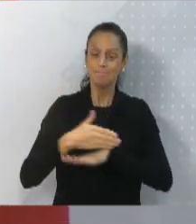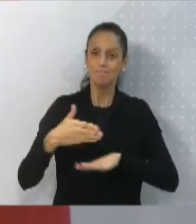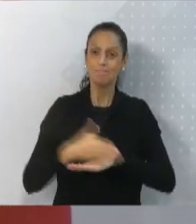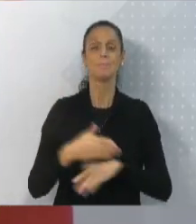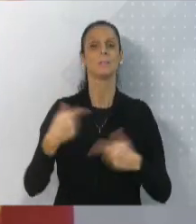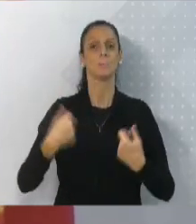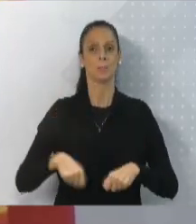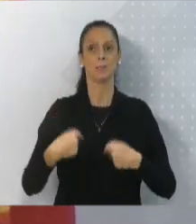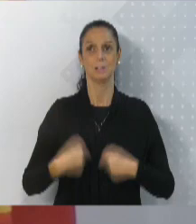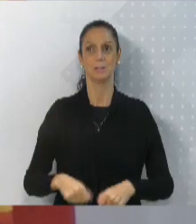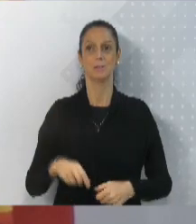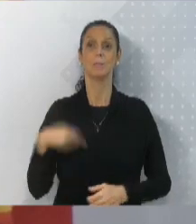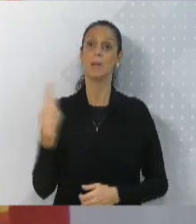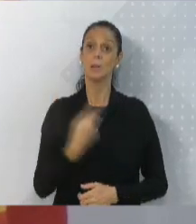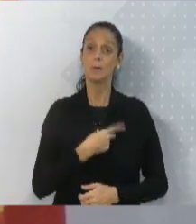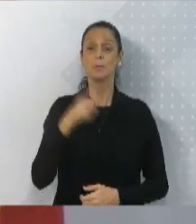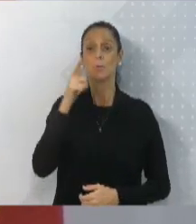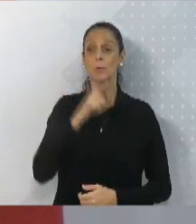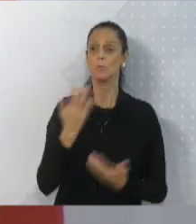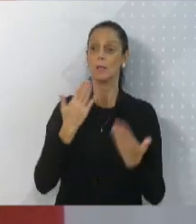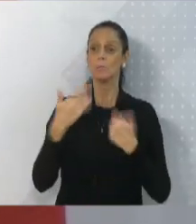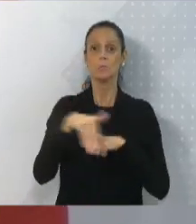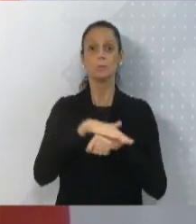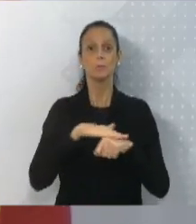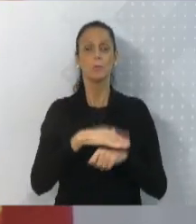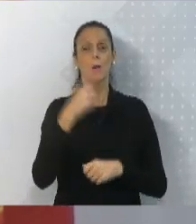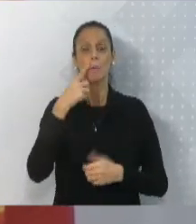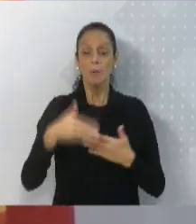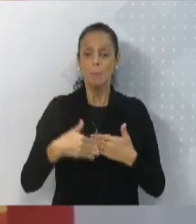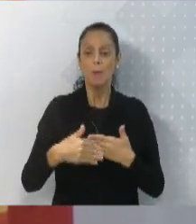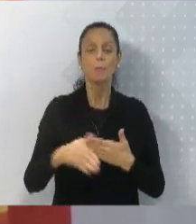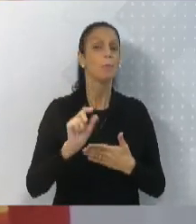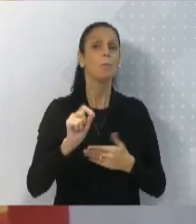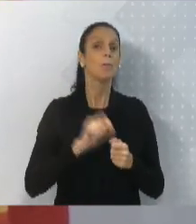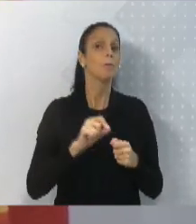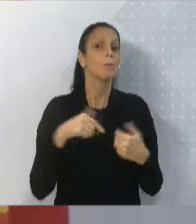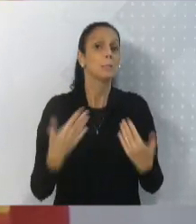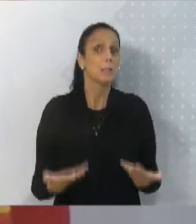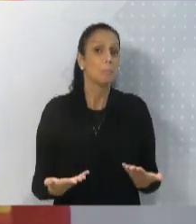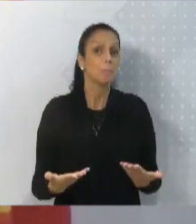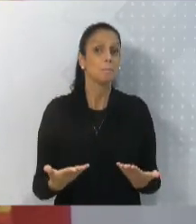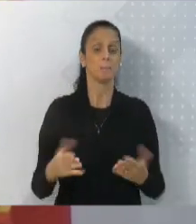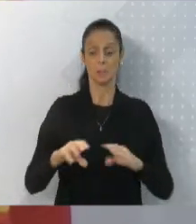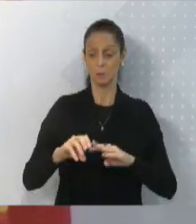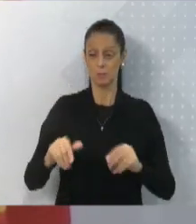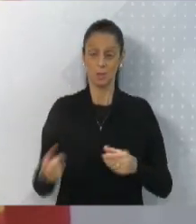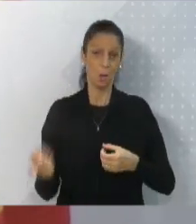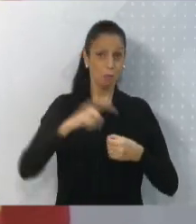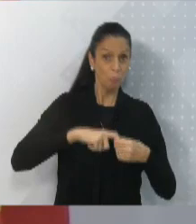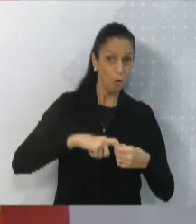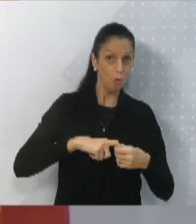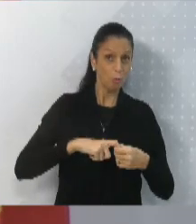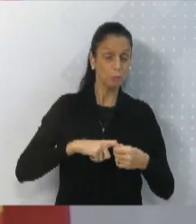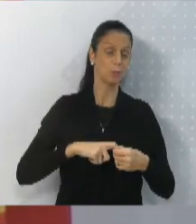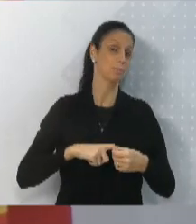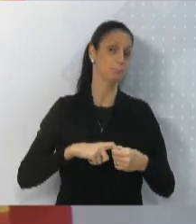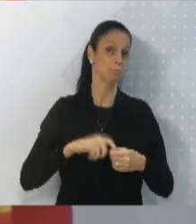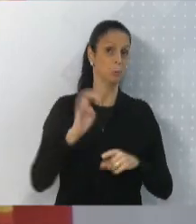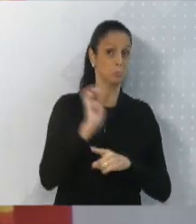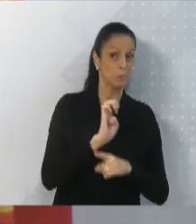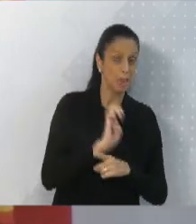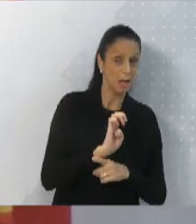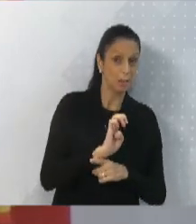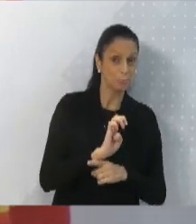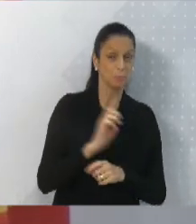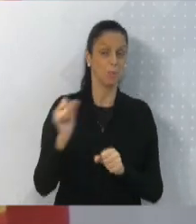os vereadores aqui para a gente poder conversar e ver quais serão os próximos passos querendo volta para o estado a construção vai se iniciar